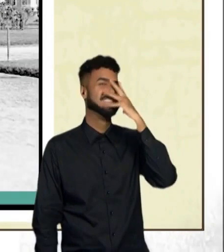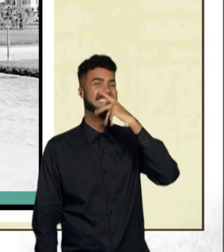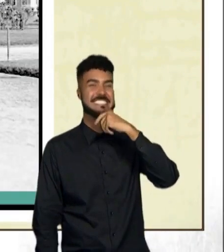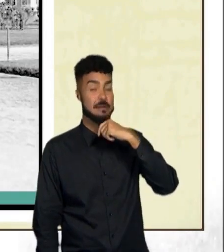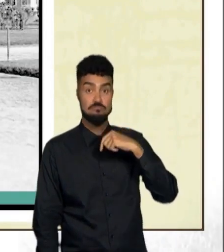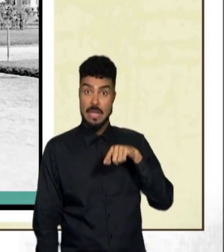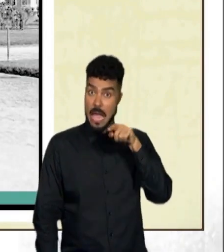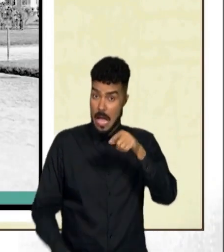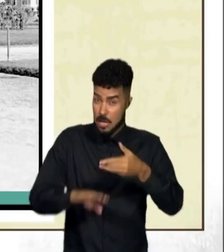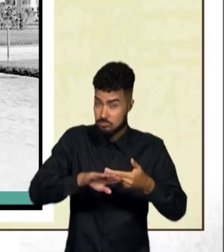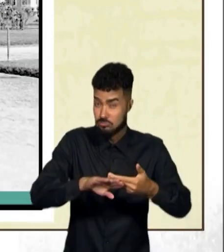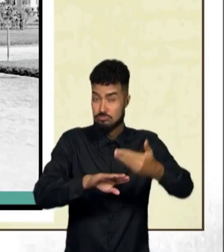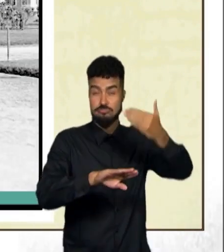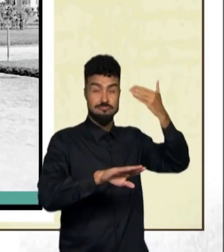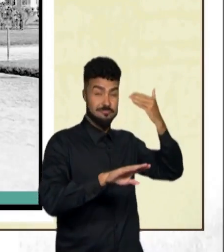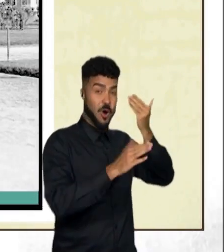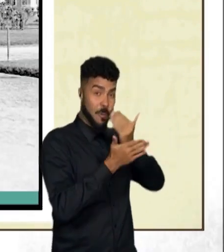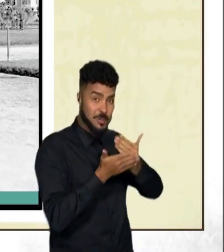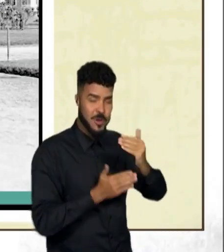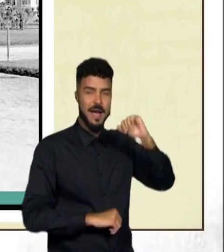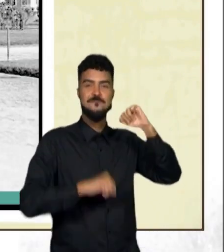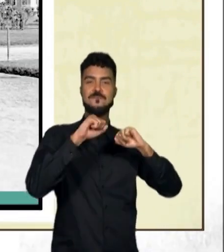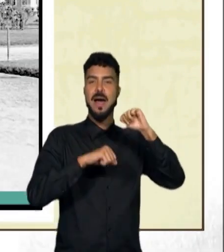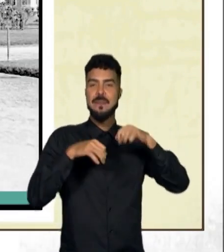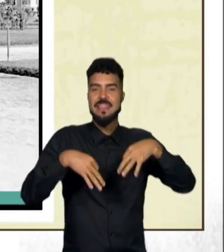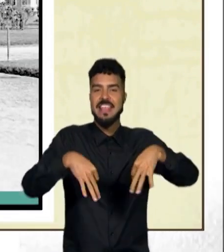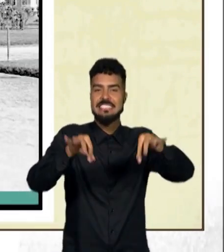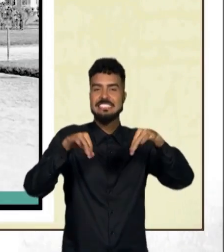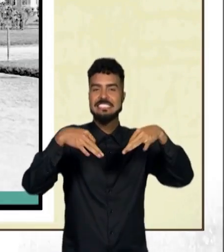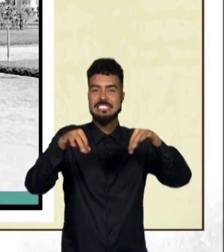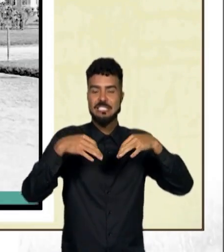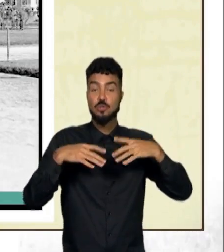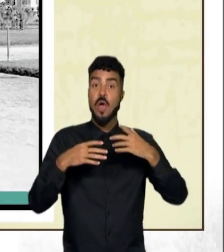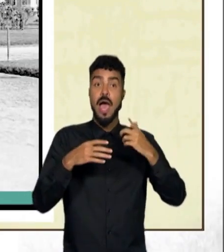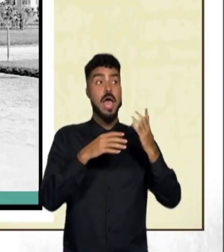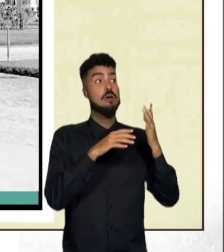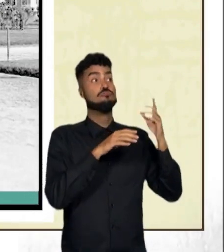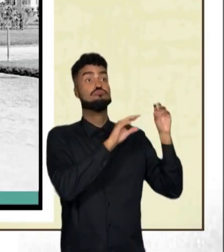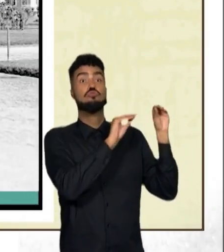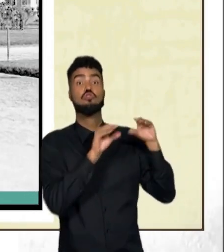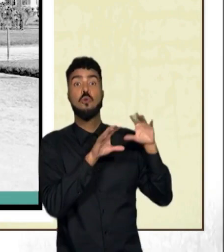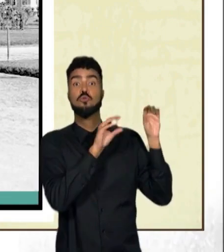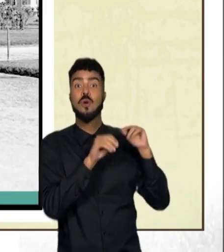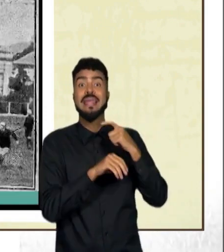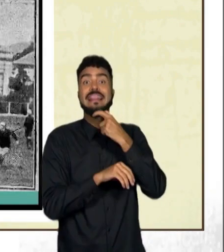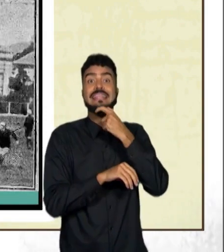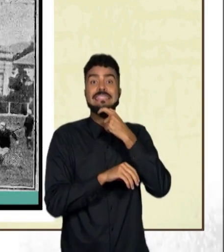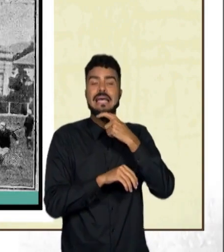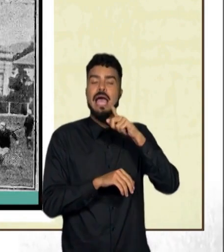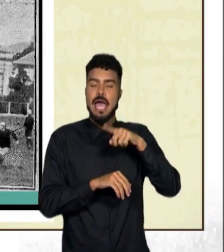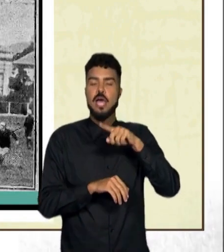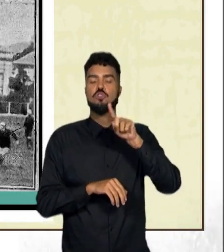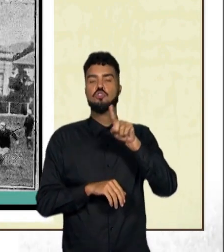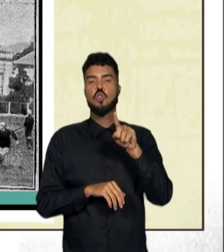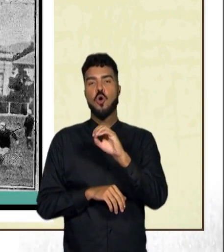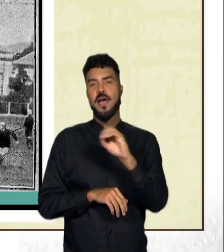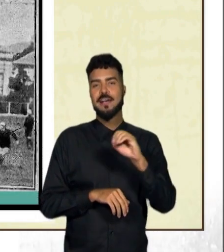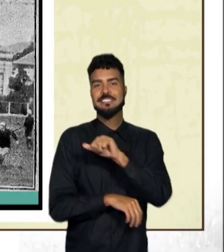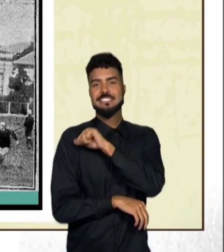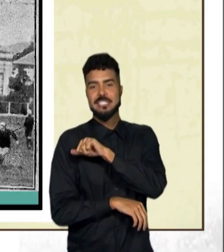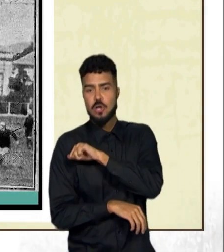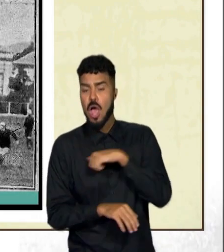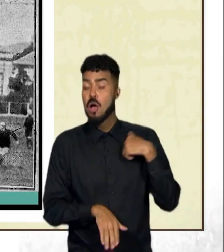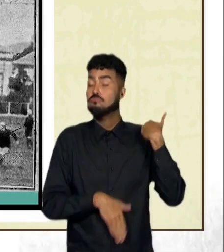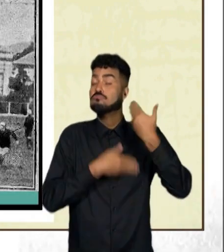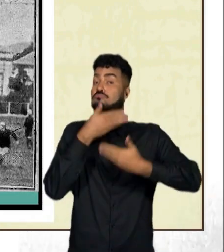Tudo começou com a fábrica de tecidos que trouxe ingleses para a zona oeste do Rio. Não demorou muito